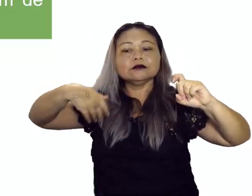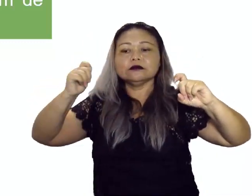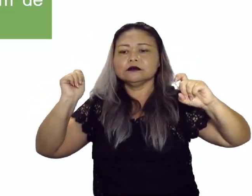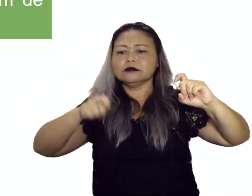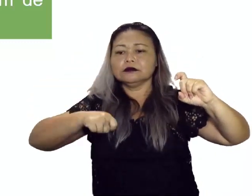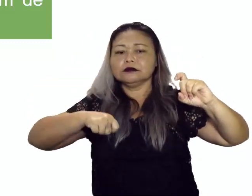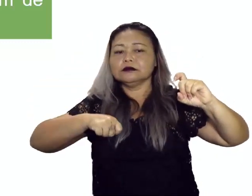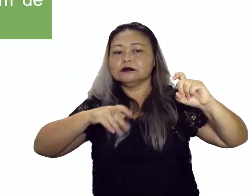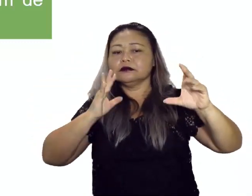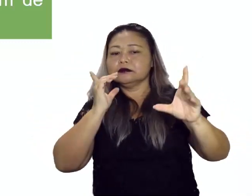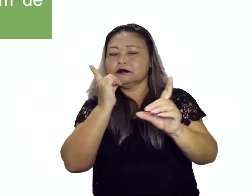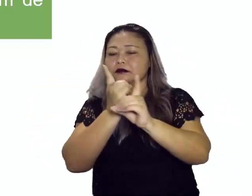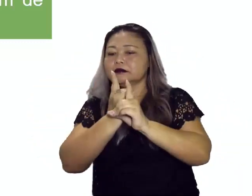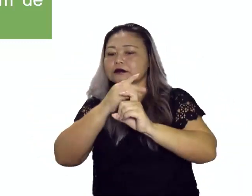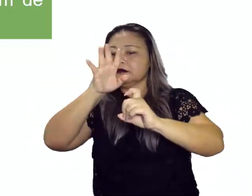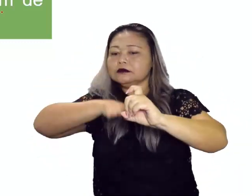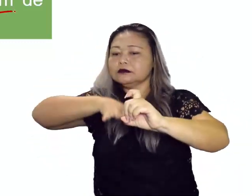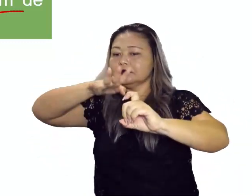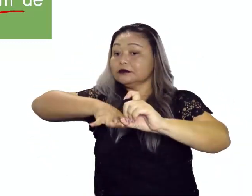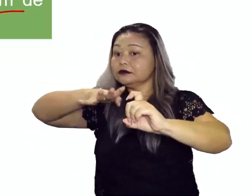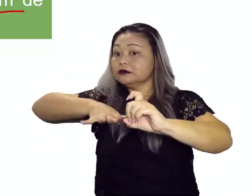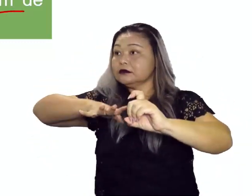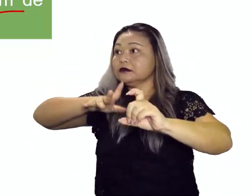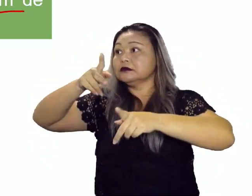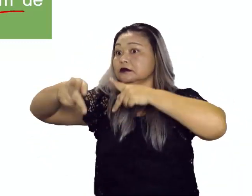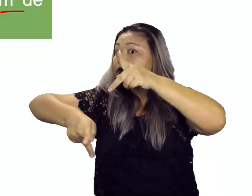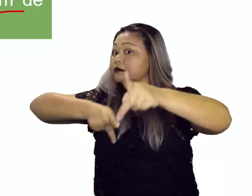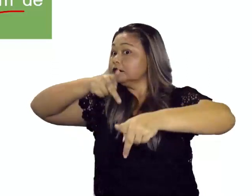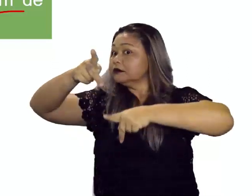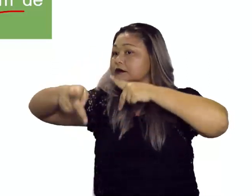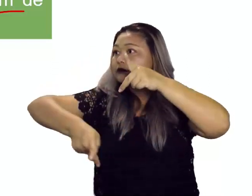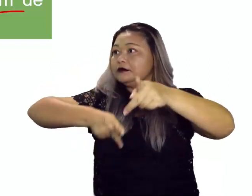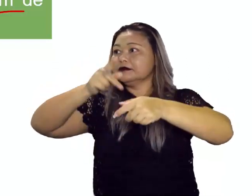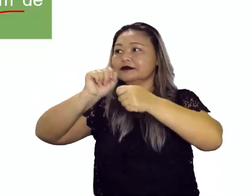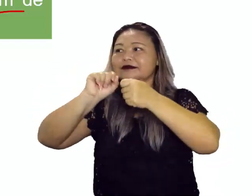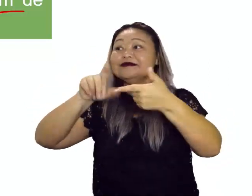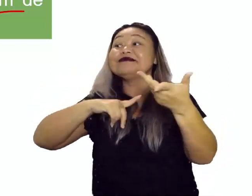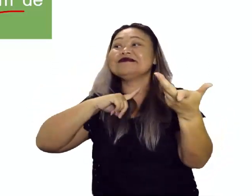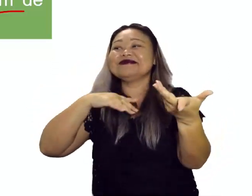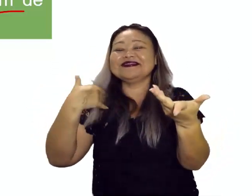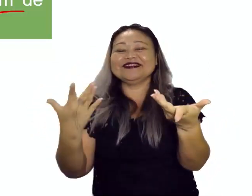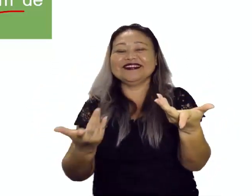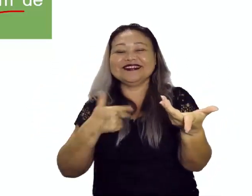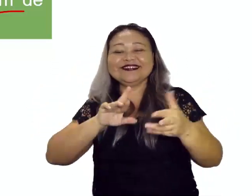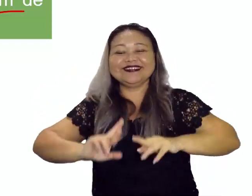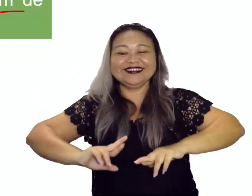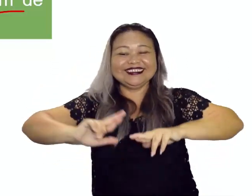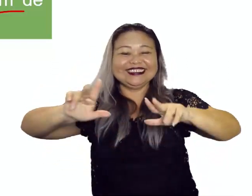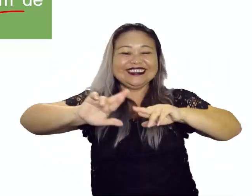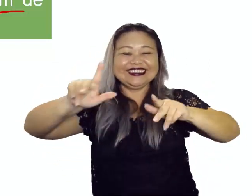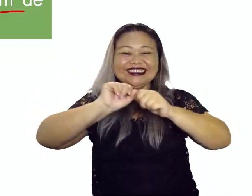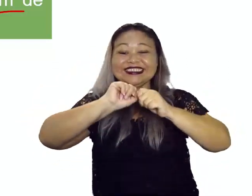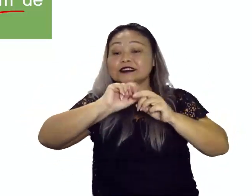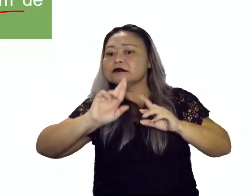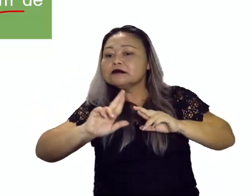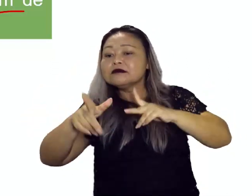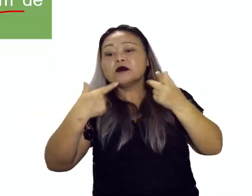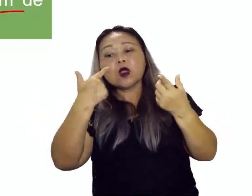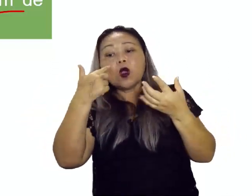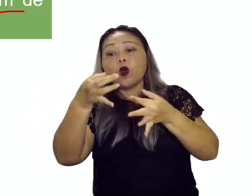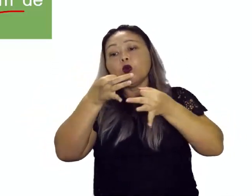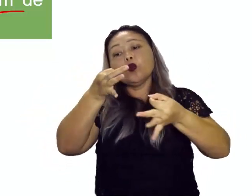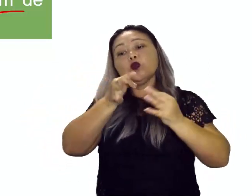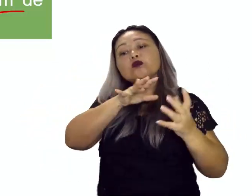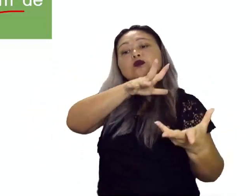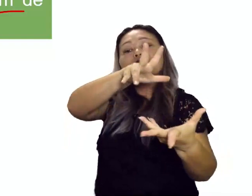Poderemos identificar mitos de diversos povos, a fim de identificar as diferentes cosmovisões, né, do